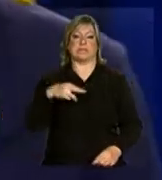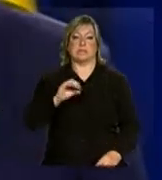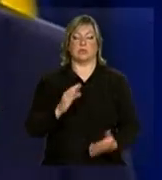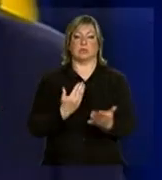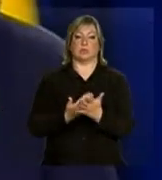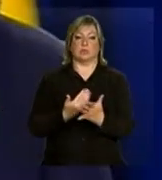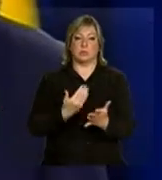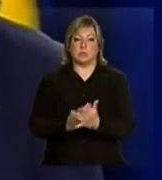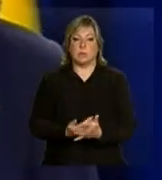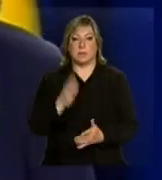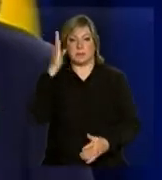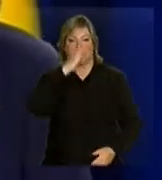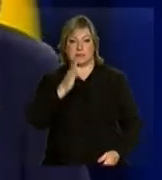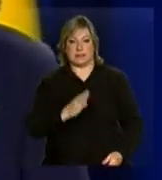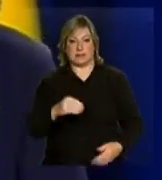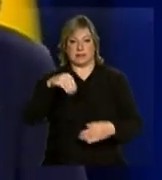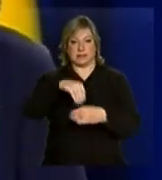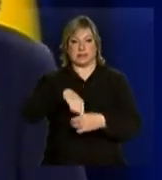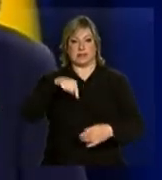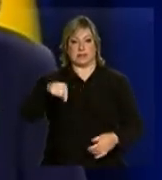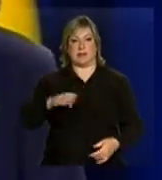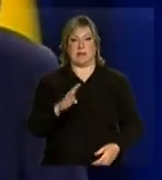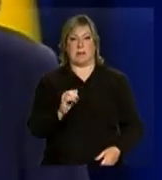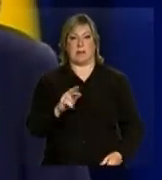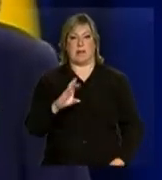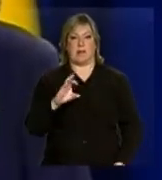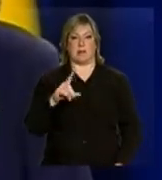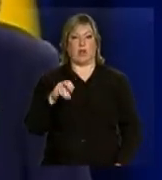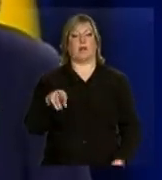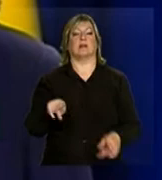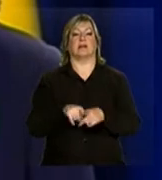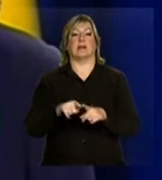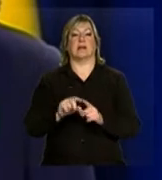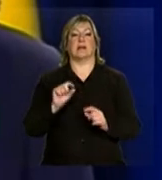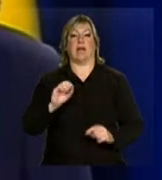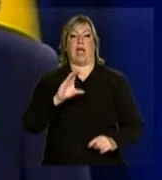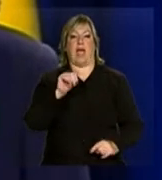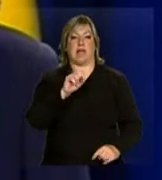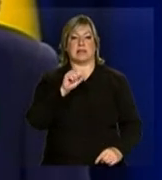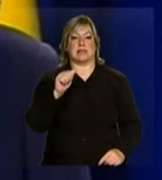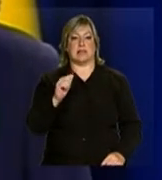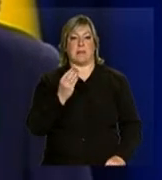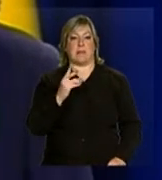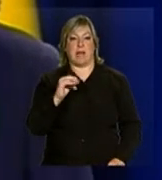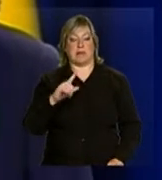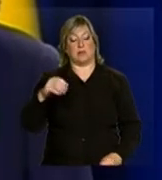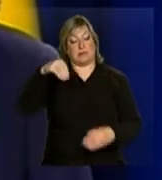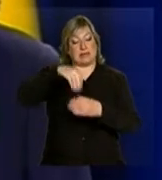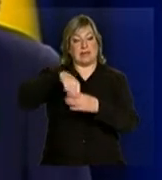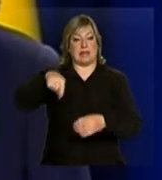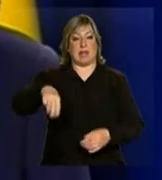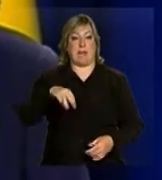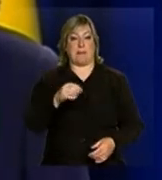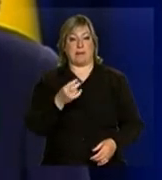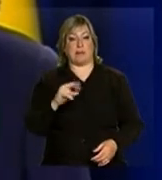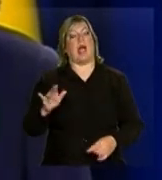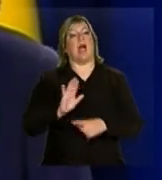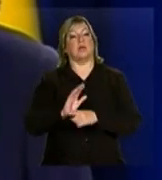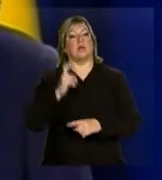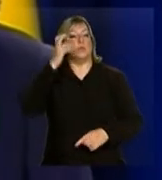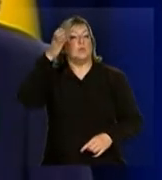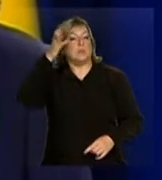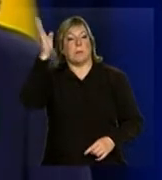em Barcelona e a Casa Brasil em Madrid contribuem para a difusão da cultura brasileira na